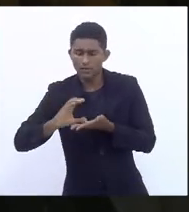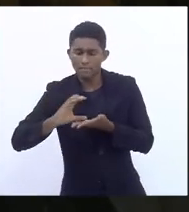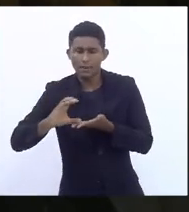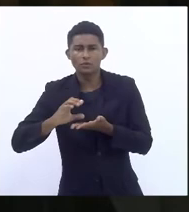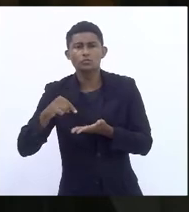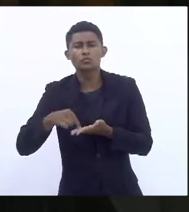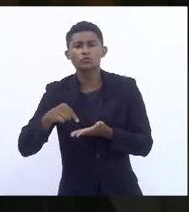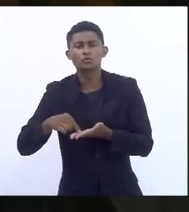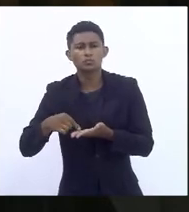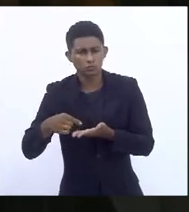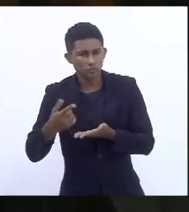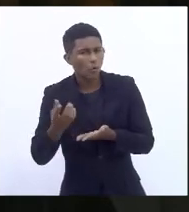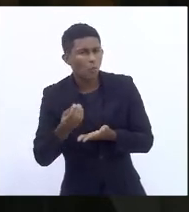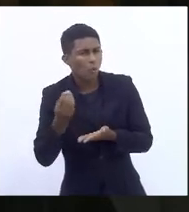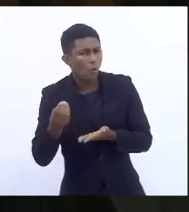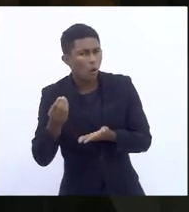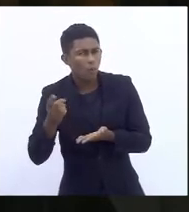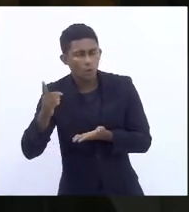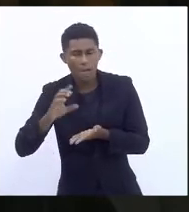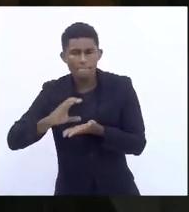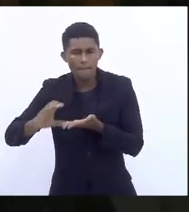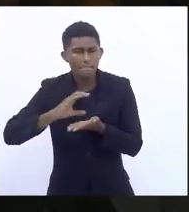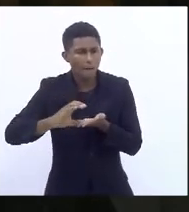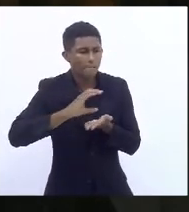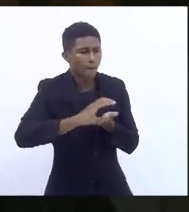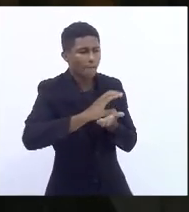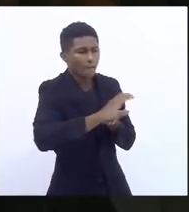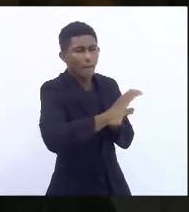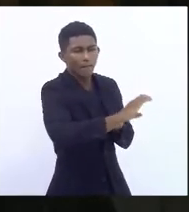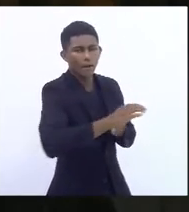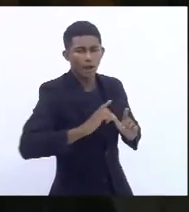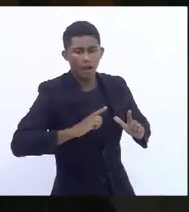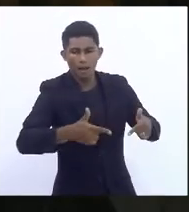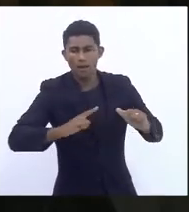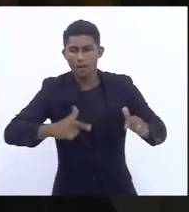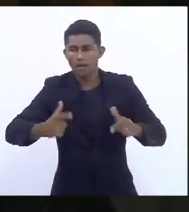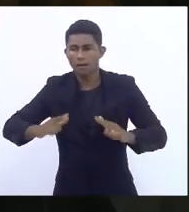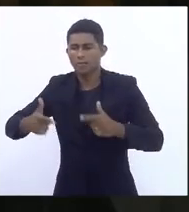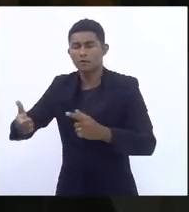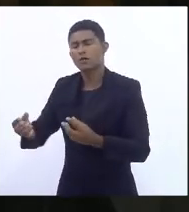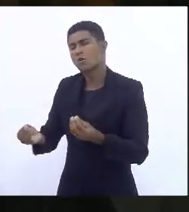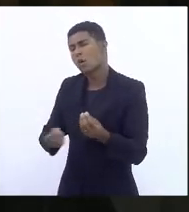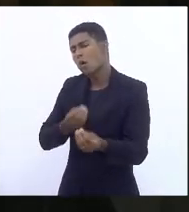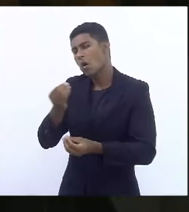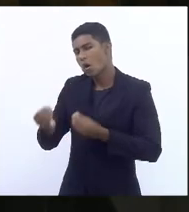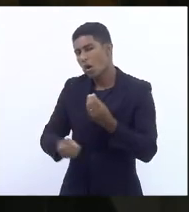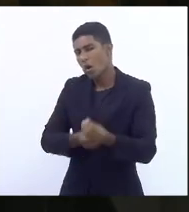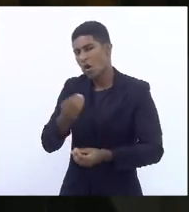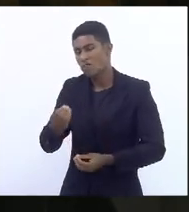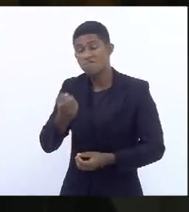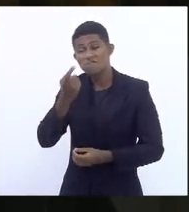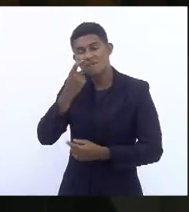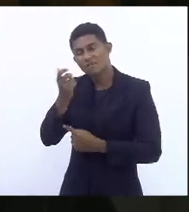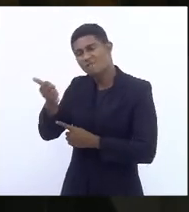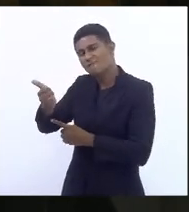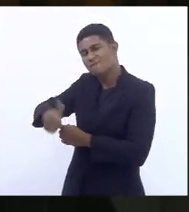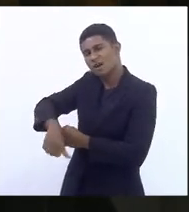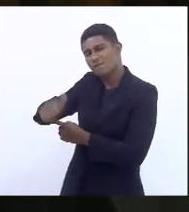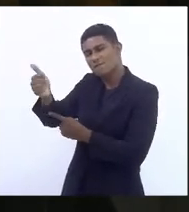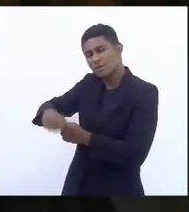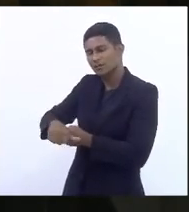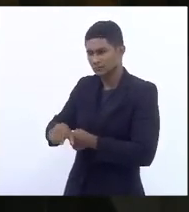A forma como ele executa o orçamento público dá a devida medida de como que ele prioriza ou como que